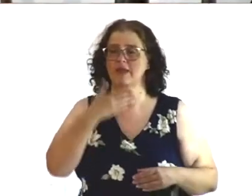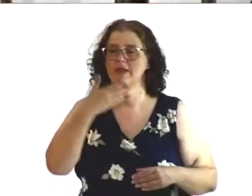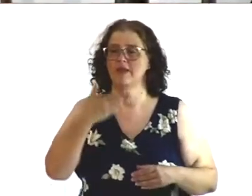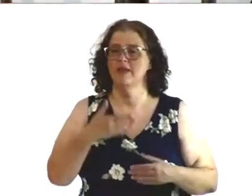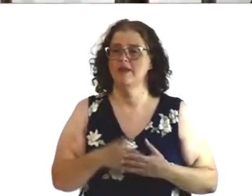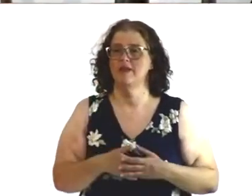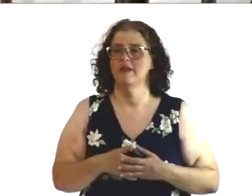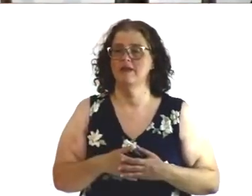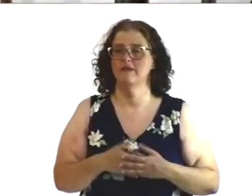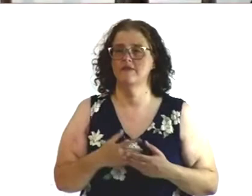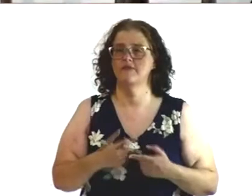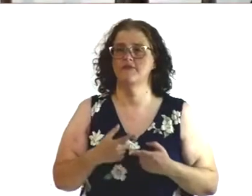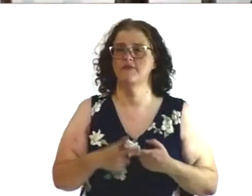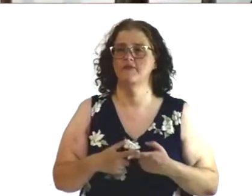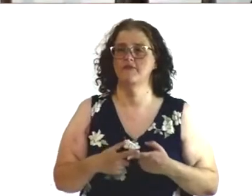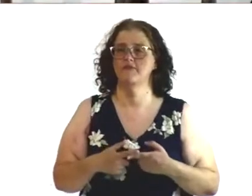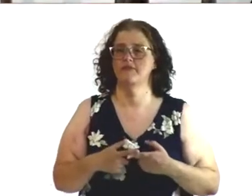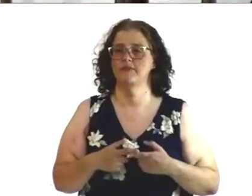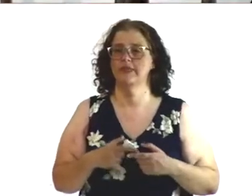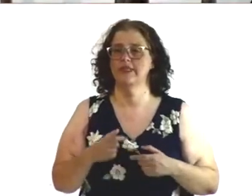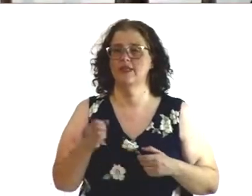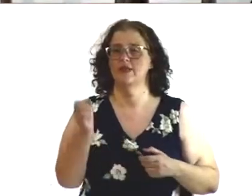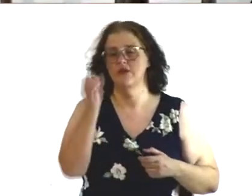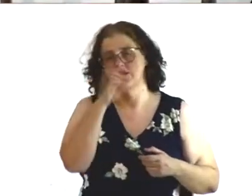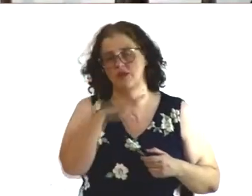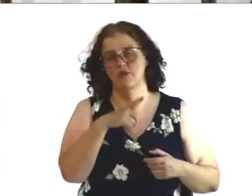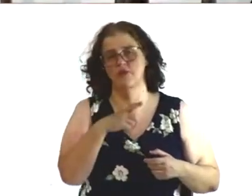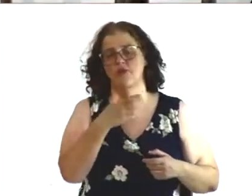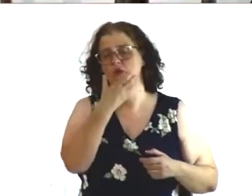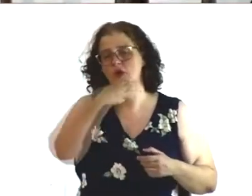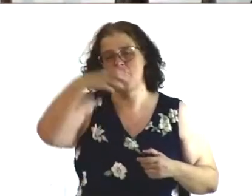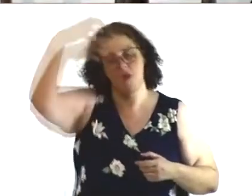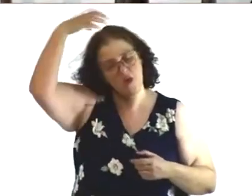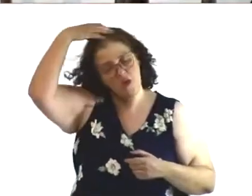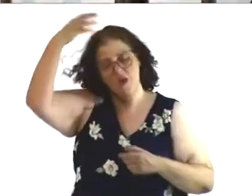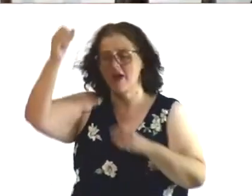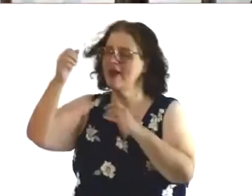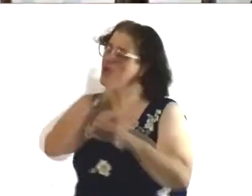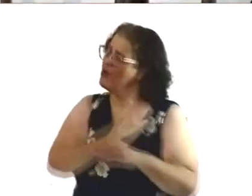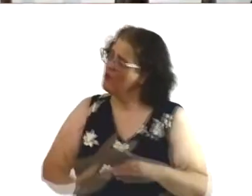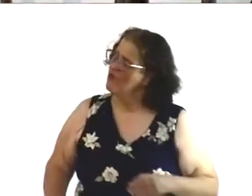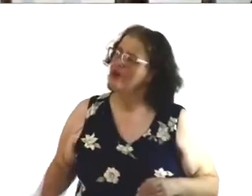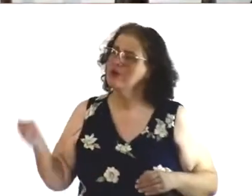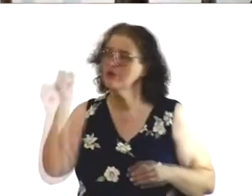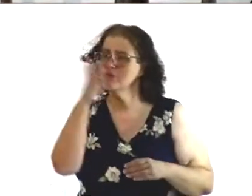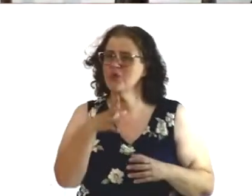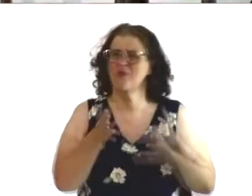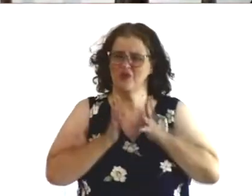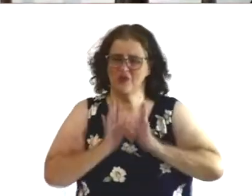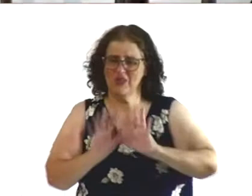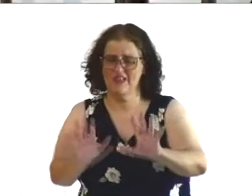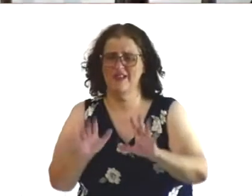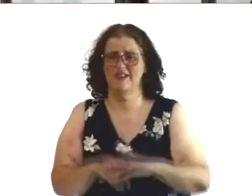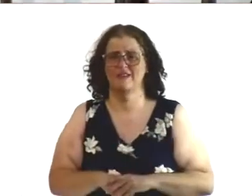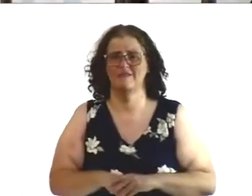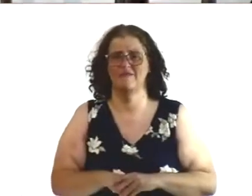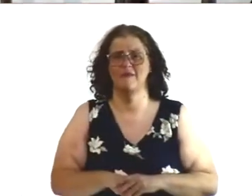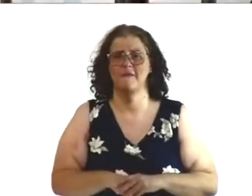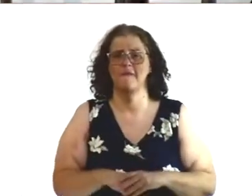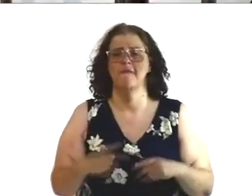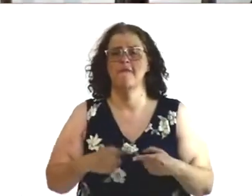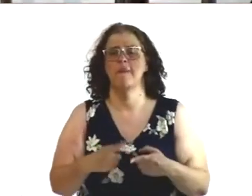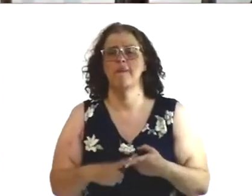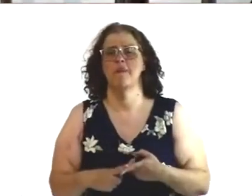para não terem um novo rei, um novo governo, alguém que faz a pessoa permanecer